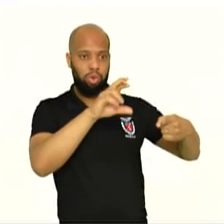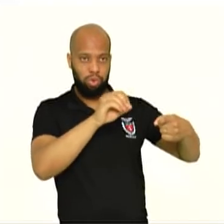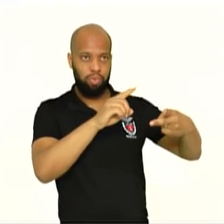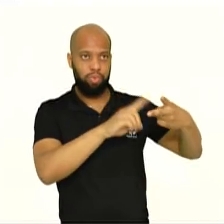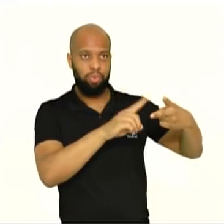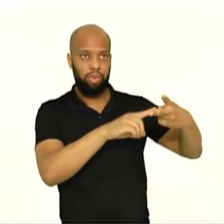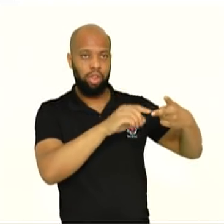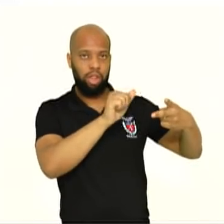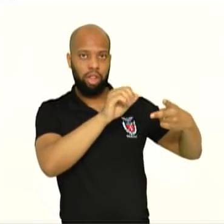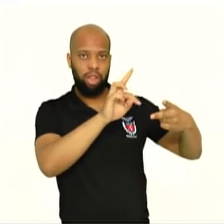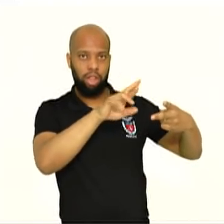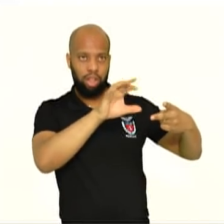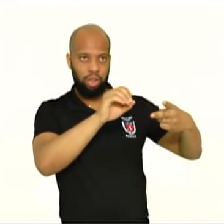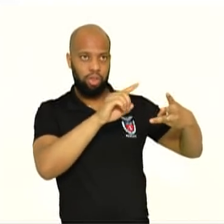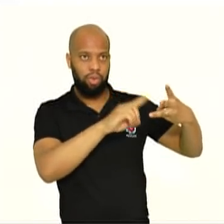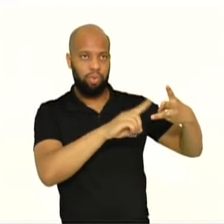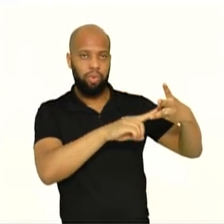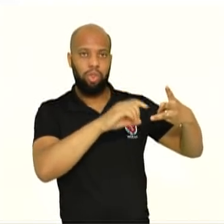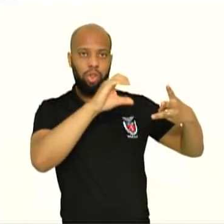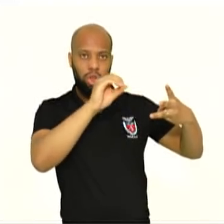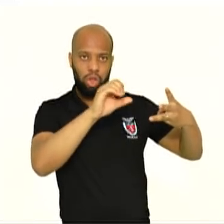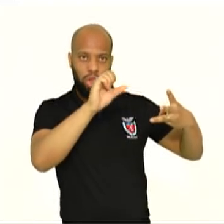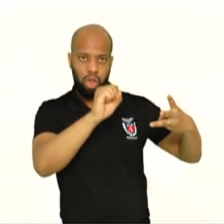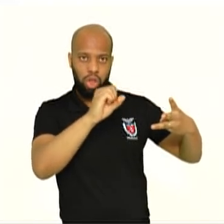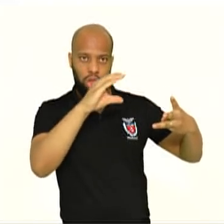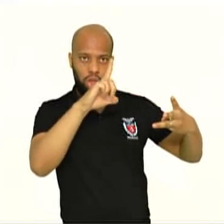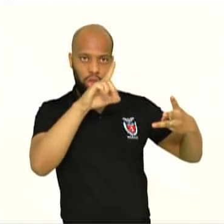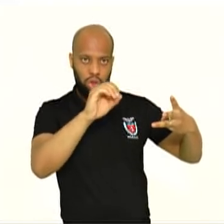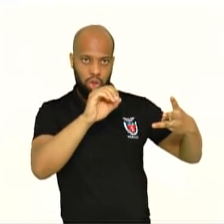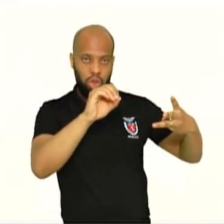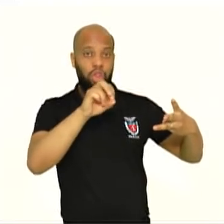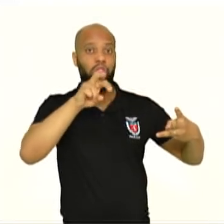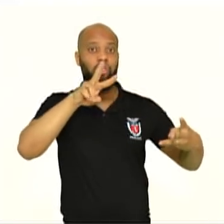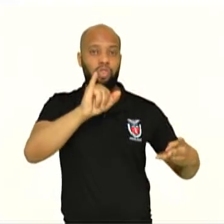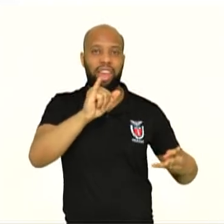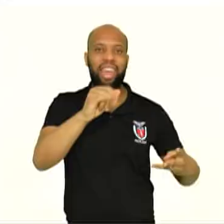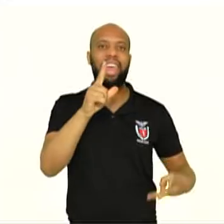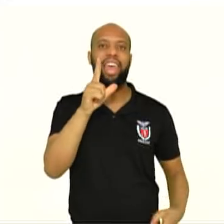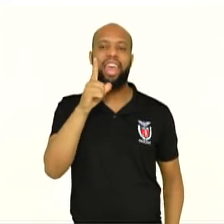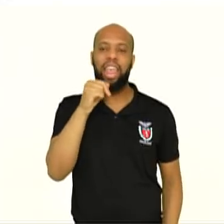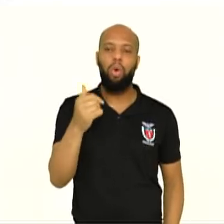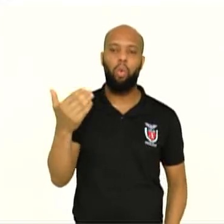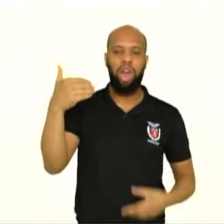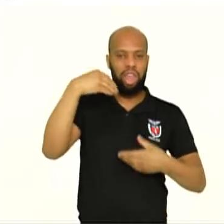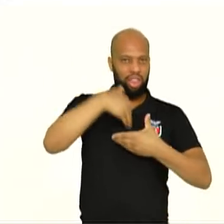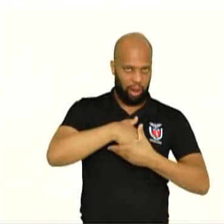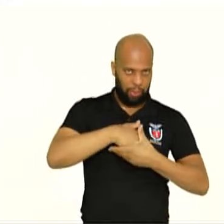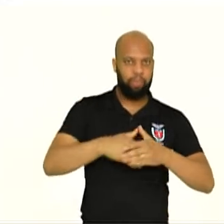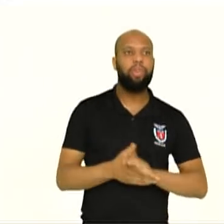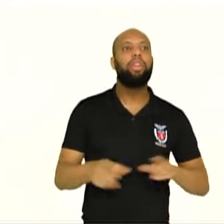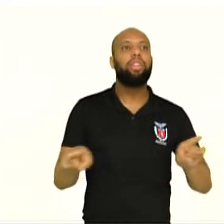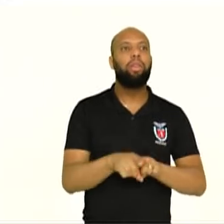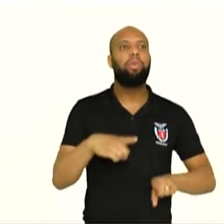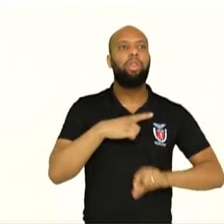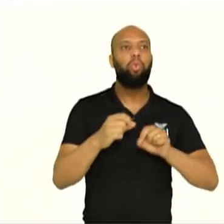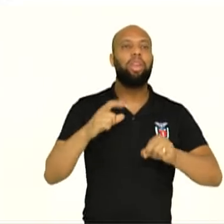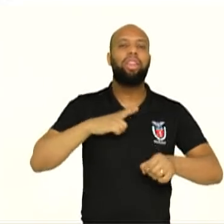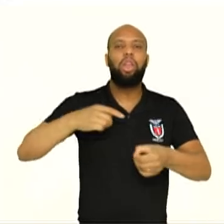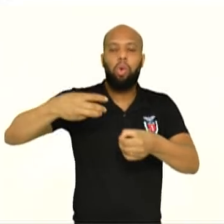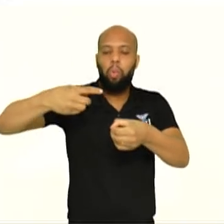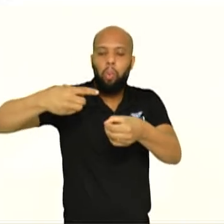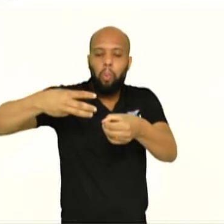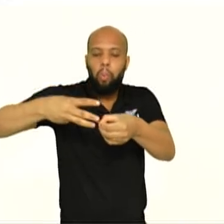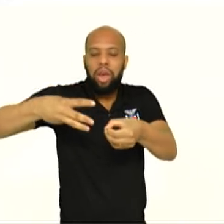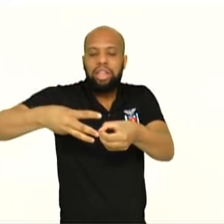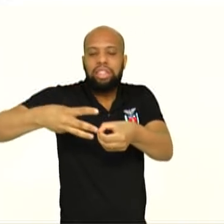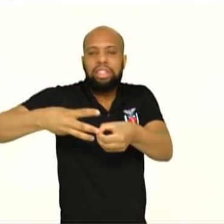e ósculo, que são as partes principais por onde a água vai entrar. Além disso, tem uma célula aqui, que daqui a pouquinho a